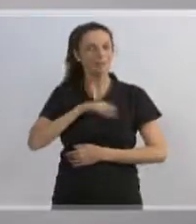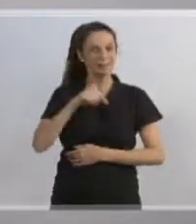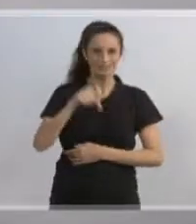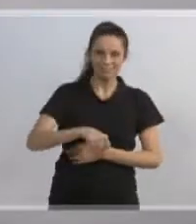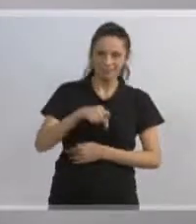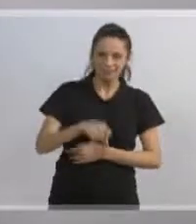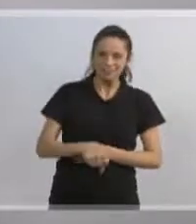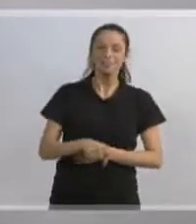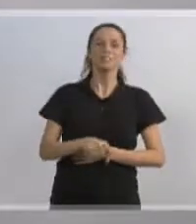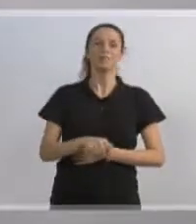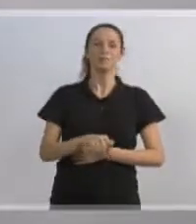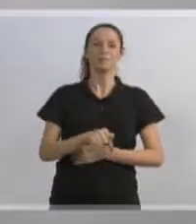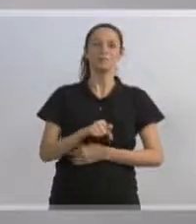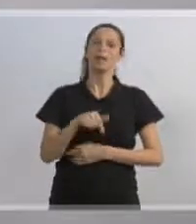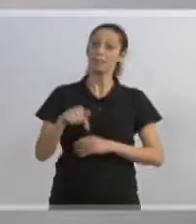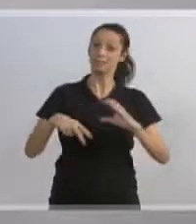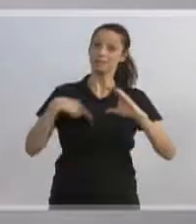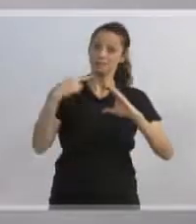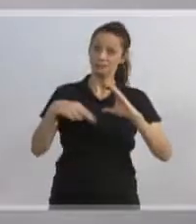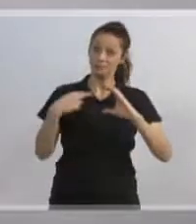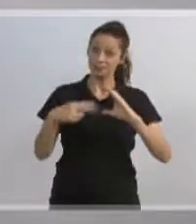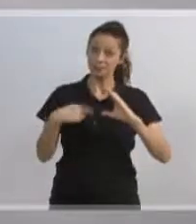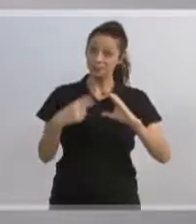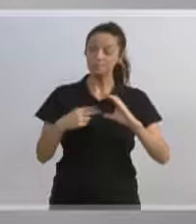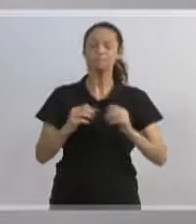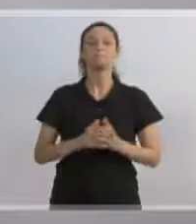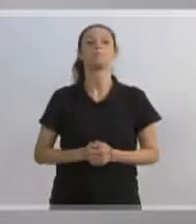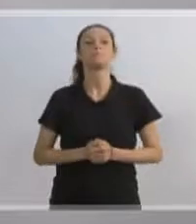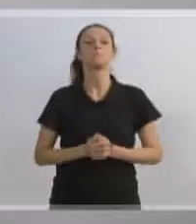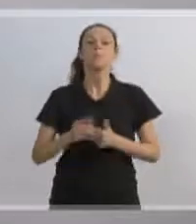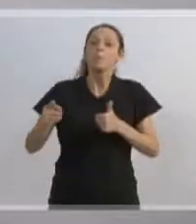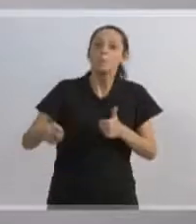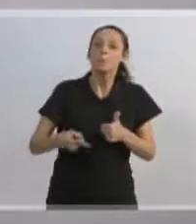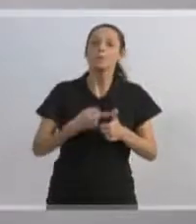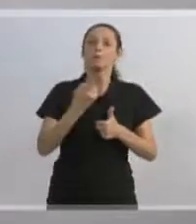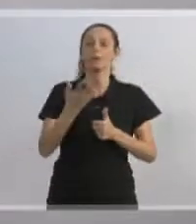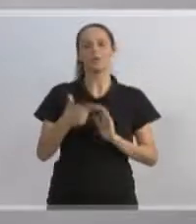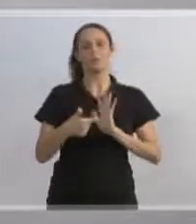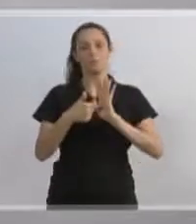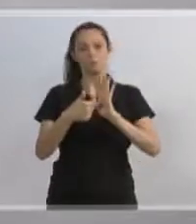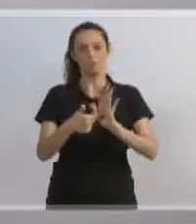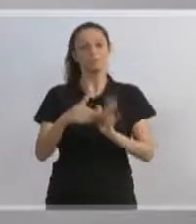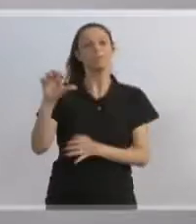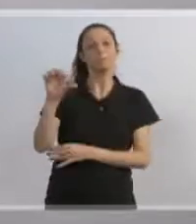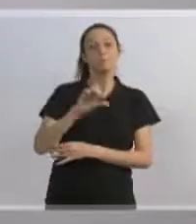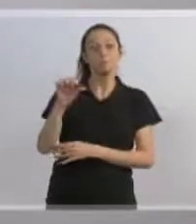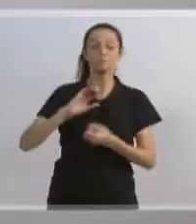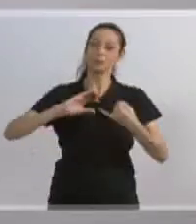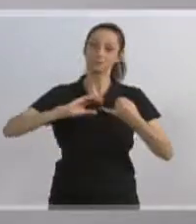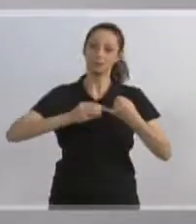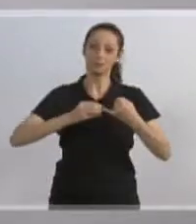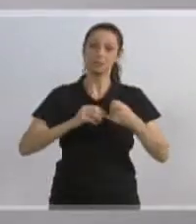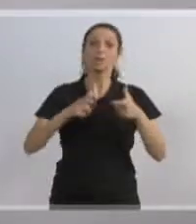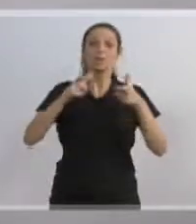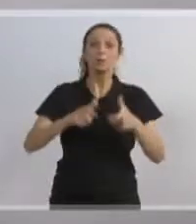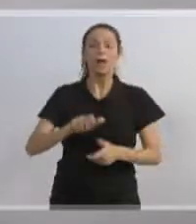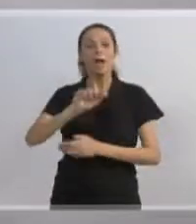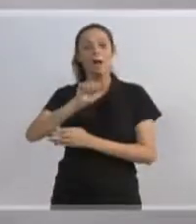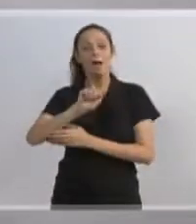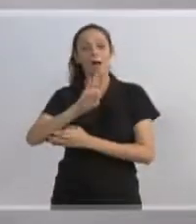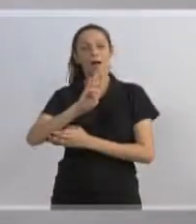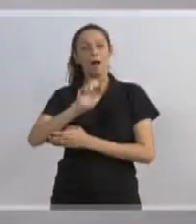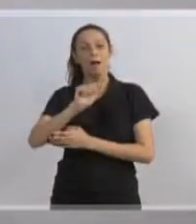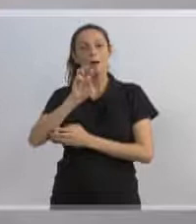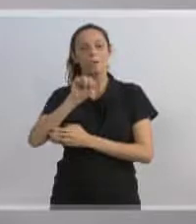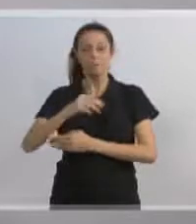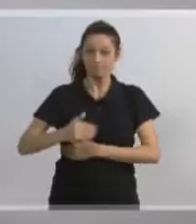na tribuna desta casa. Primeiramente, gostaria de mostrar aqui da nona feijoada beneficente da ABAN, que vai